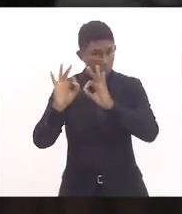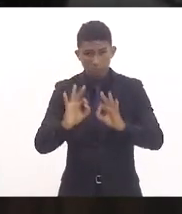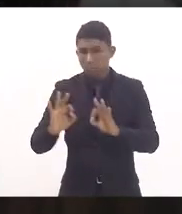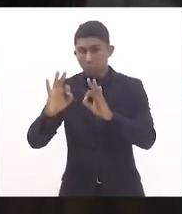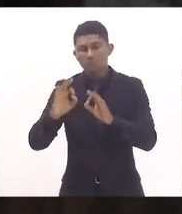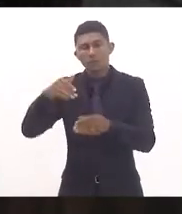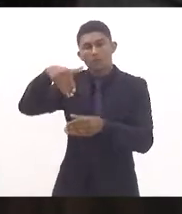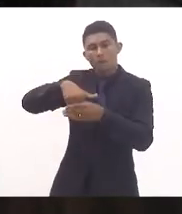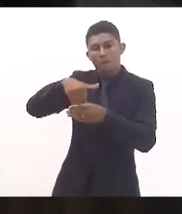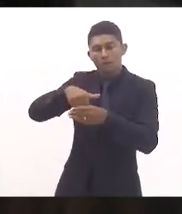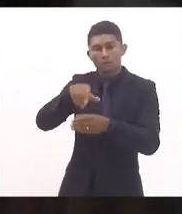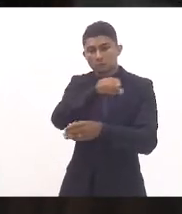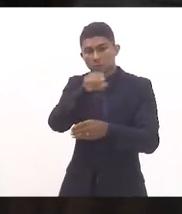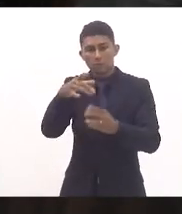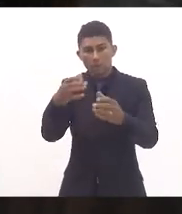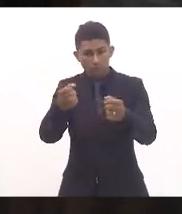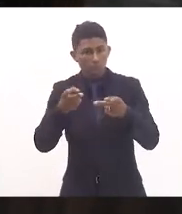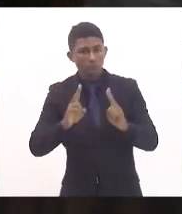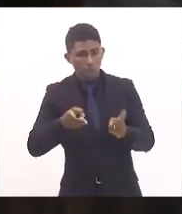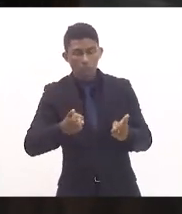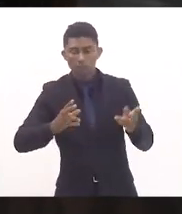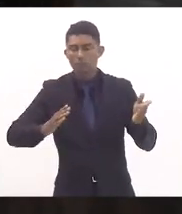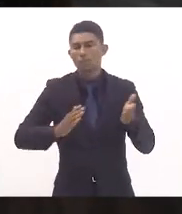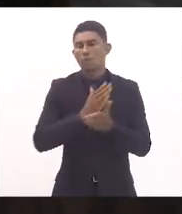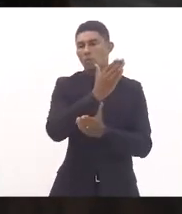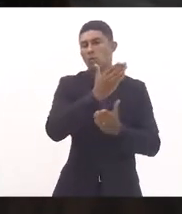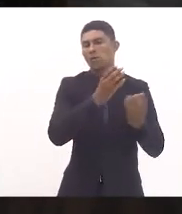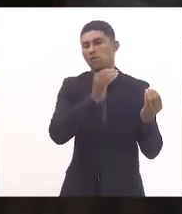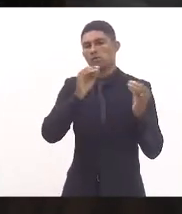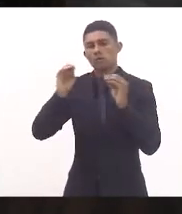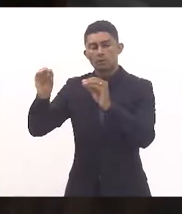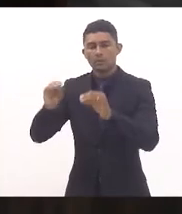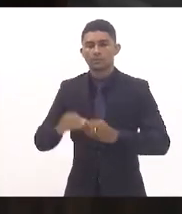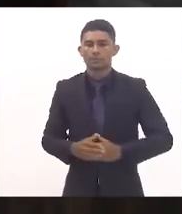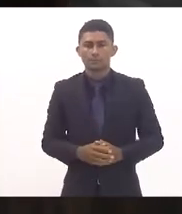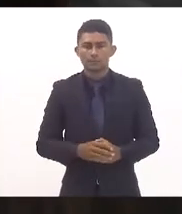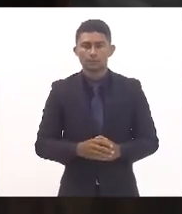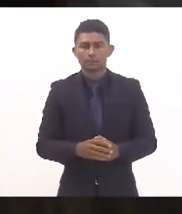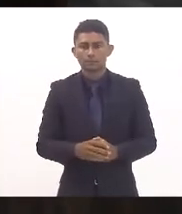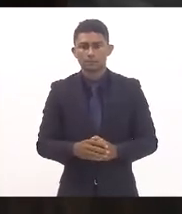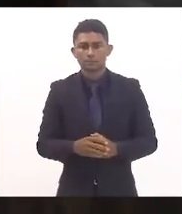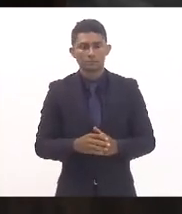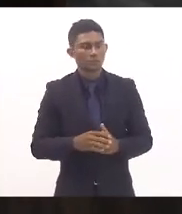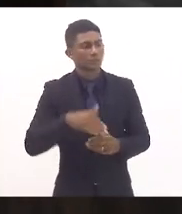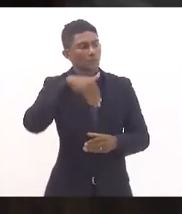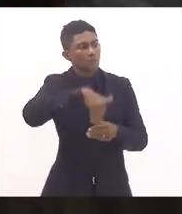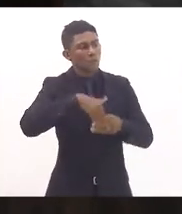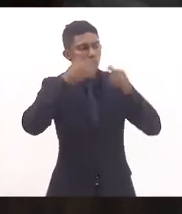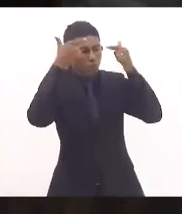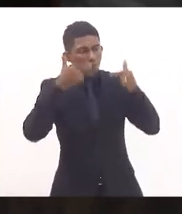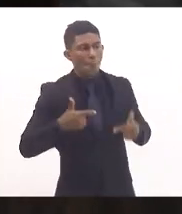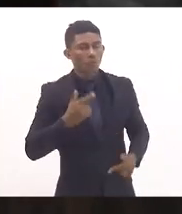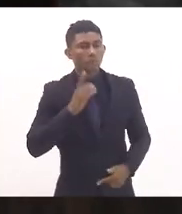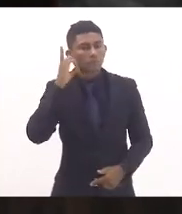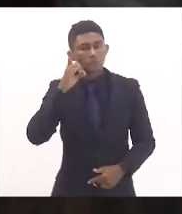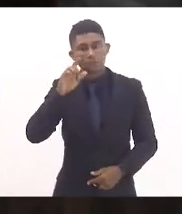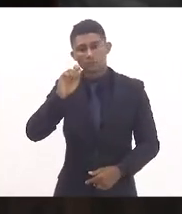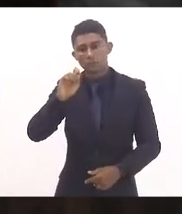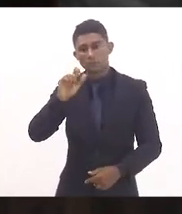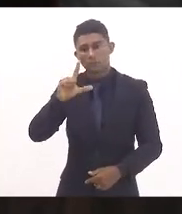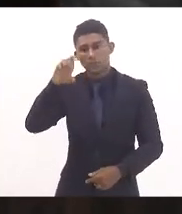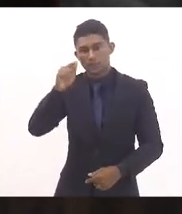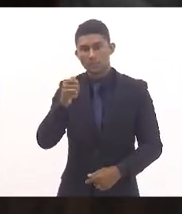votação. Seus que aprovam, permaneçam como estão, aprovado, vai à promulgação. Abstenção do deputado Alexandre Freitas. Indicação